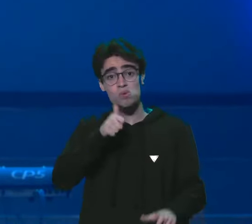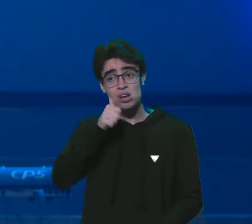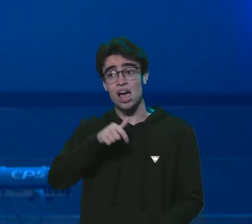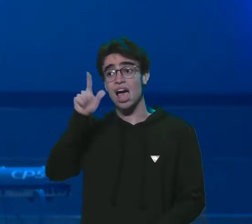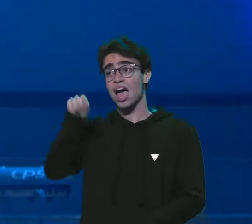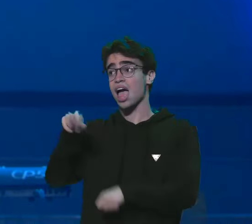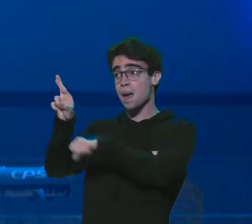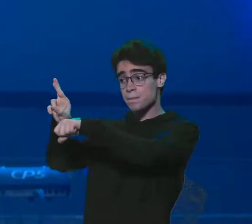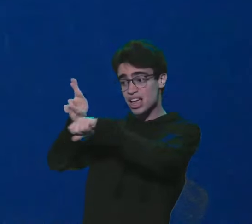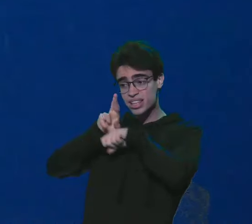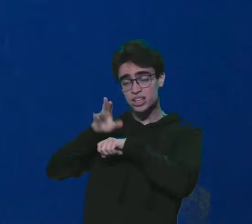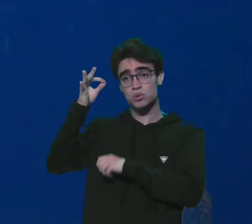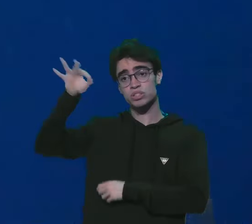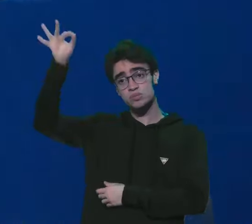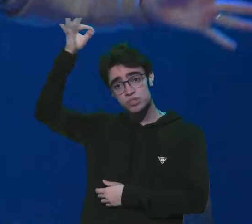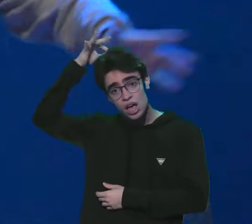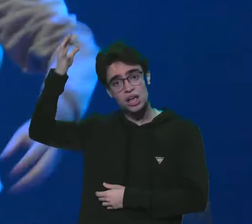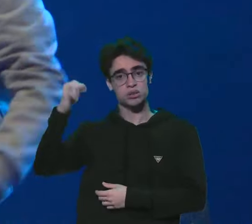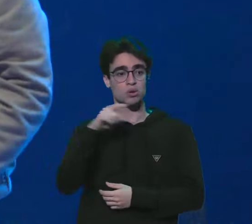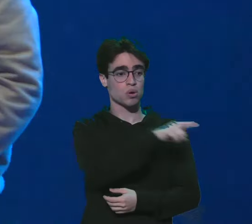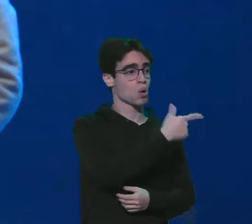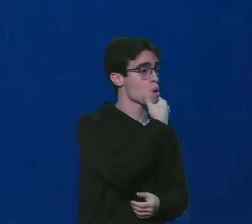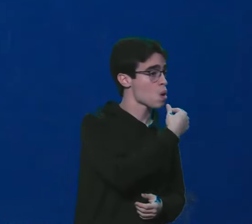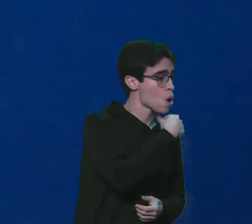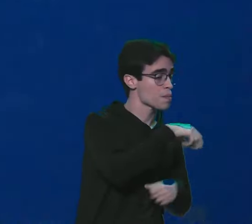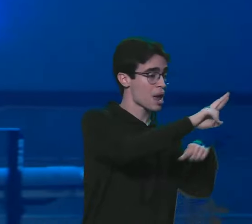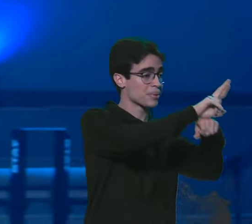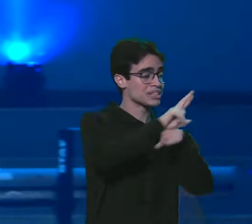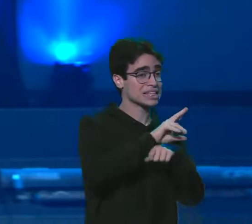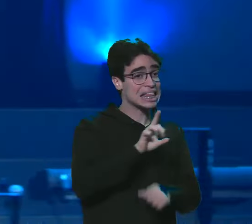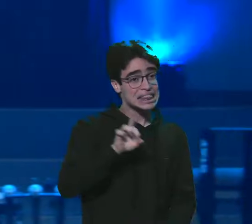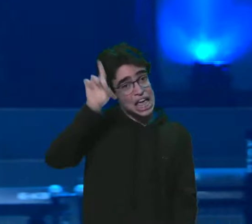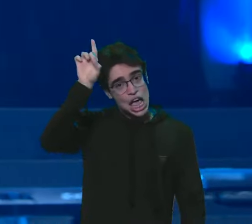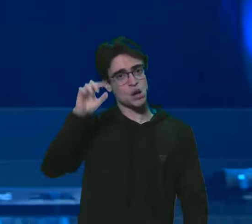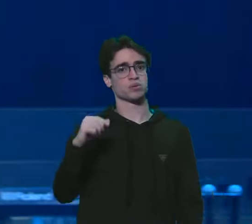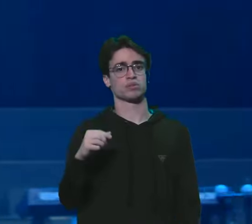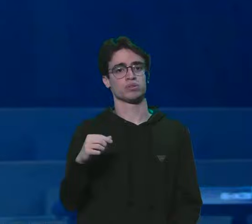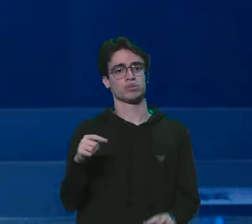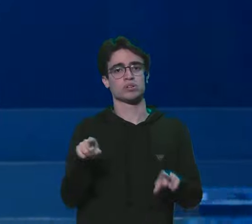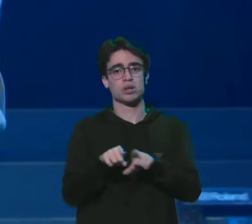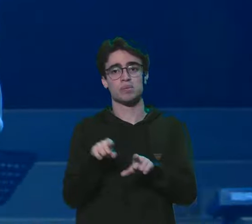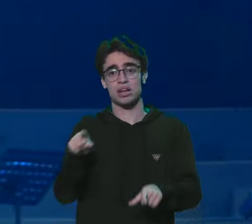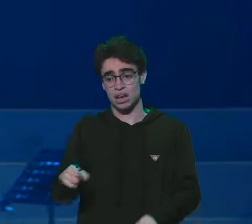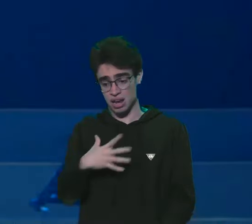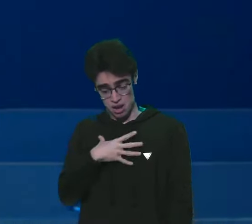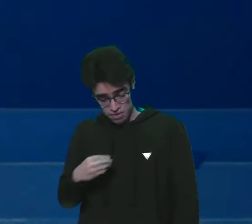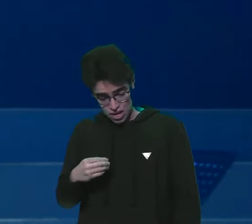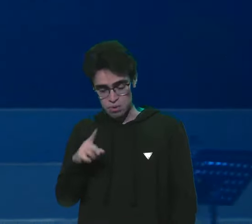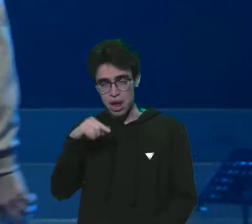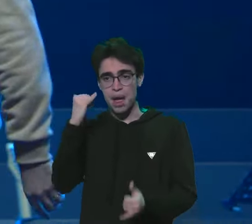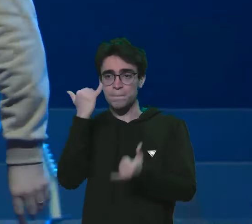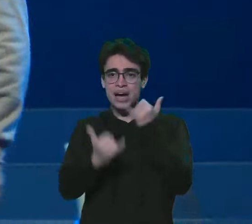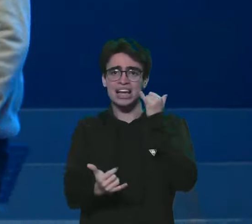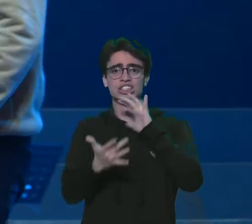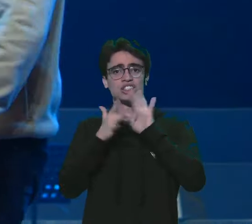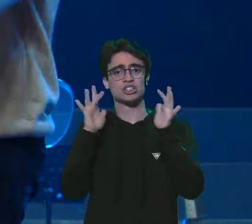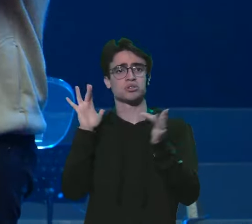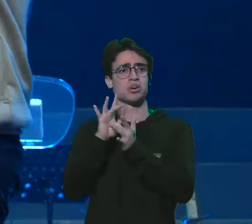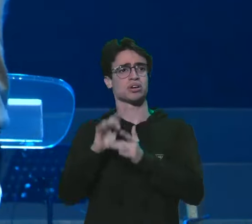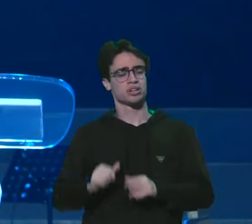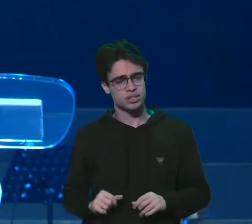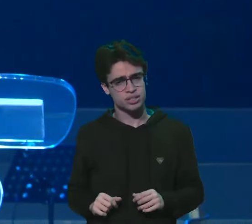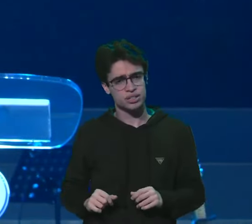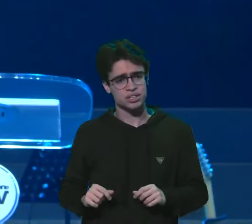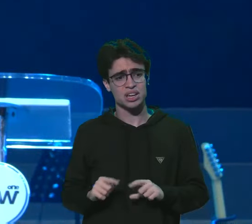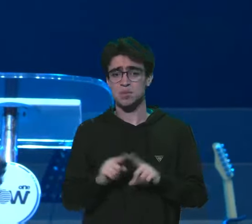representa o Espírito Santo, o homem representa Deus Pai. E o filho se torna parecido com Jesus. Eu